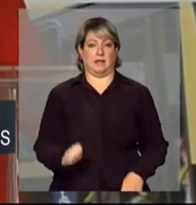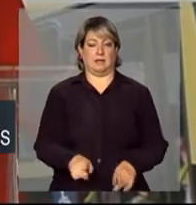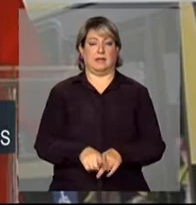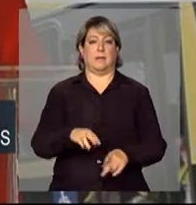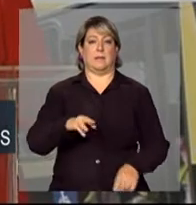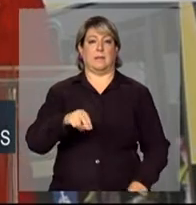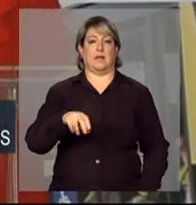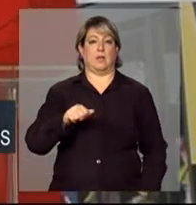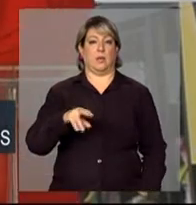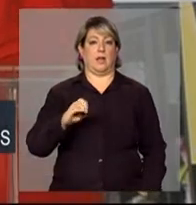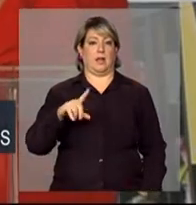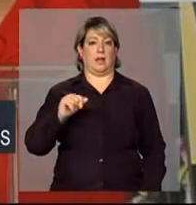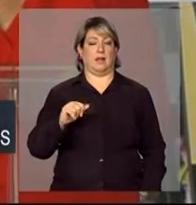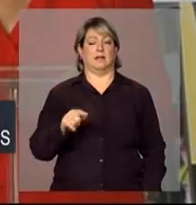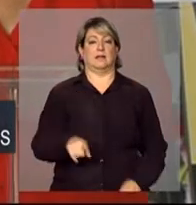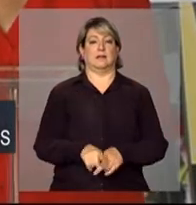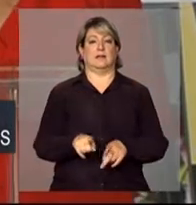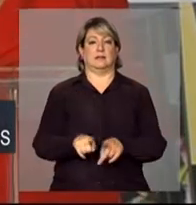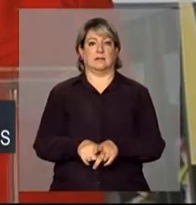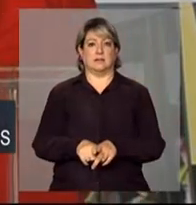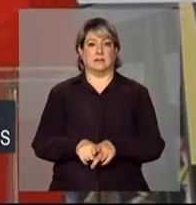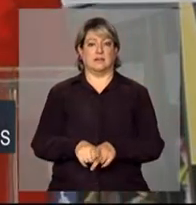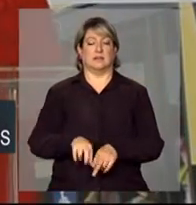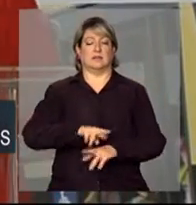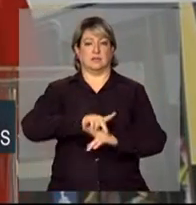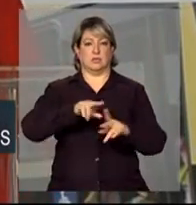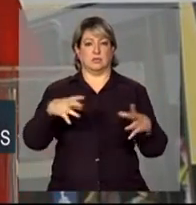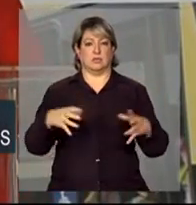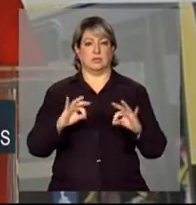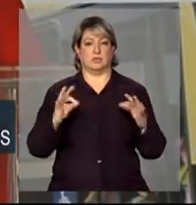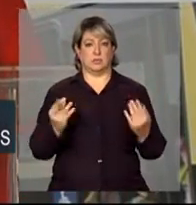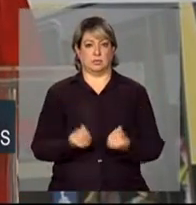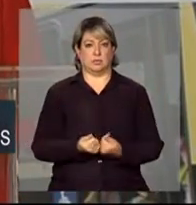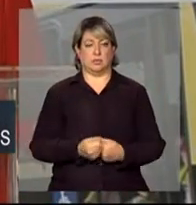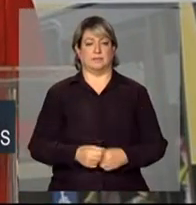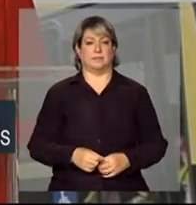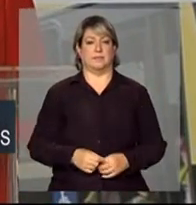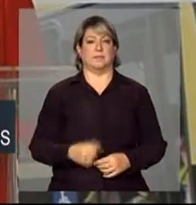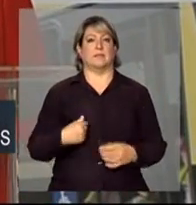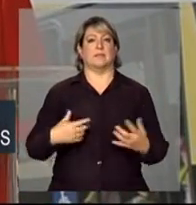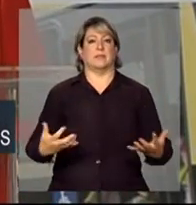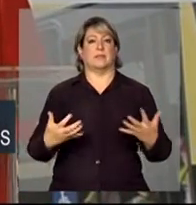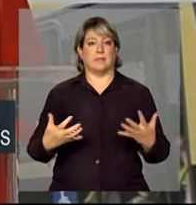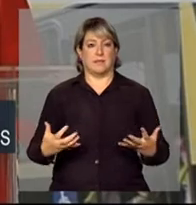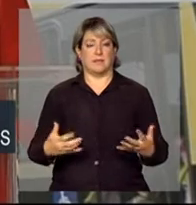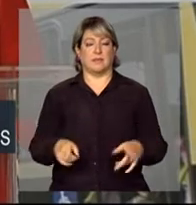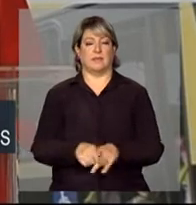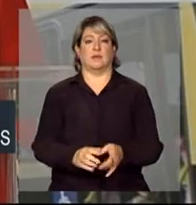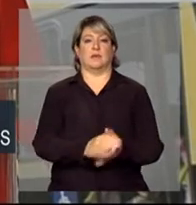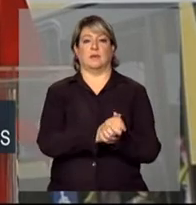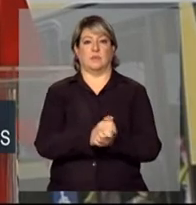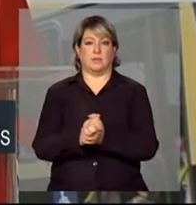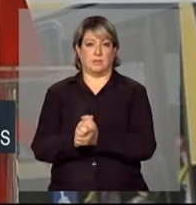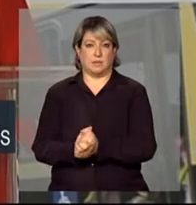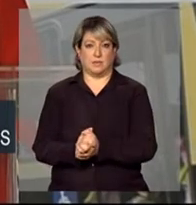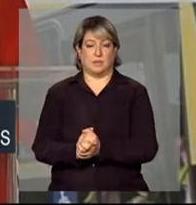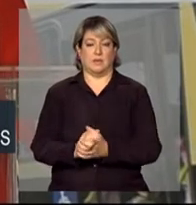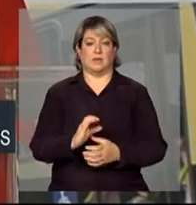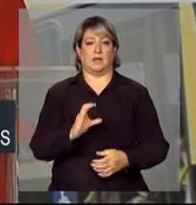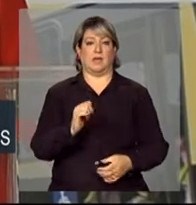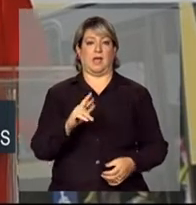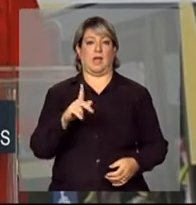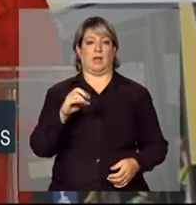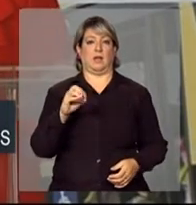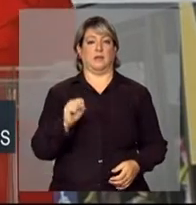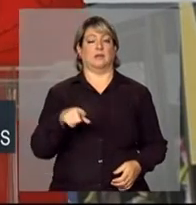Dávila, Marcon, Paulo Ferreira e o Ronaldo Zuc. Queria cumprimentar o Carlos Pestana